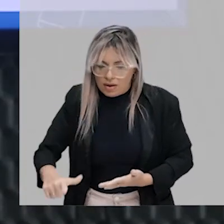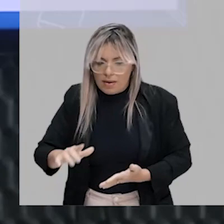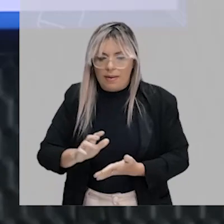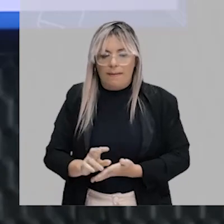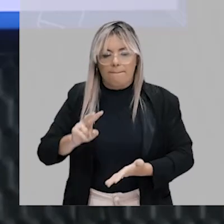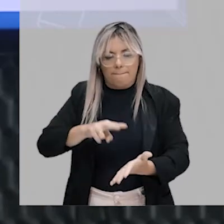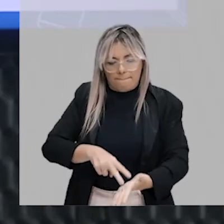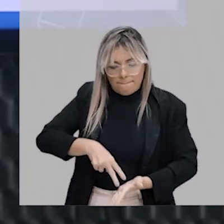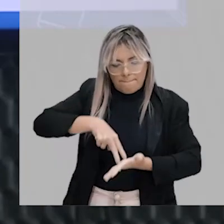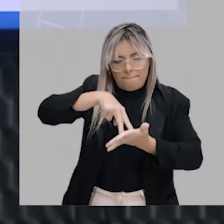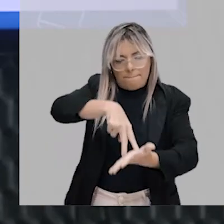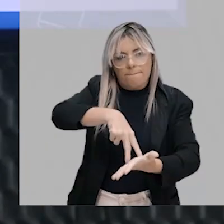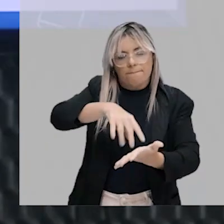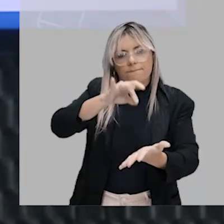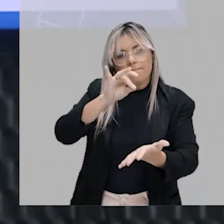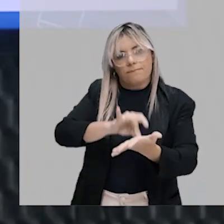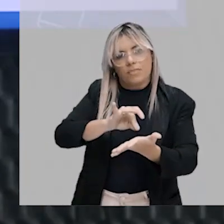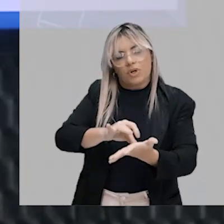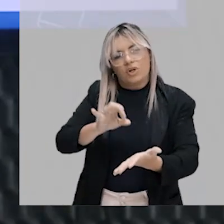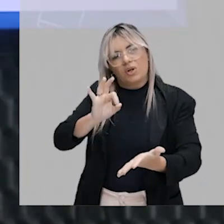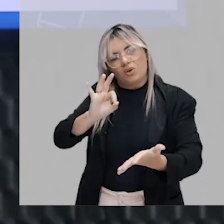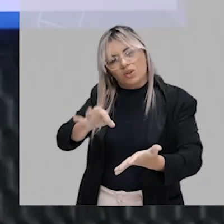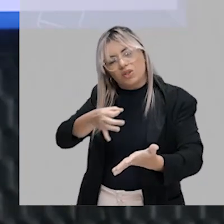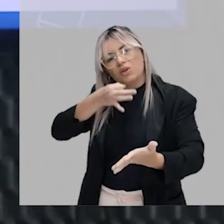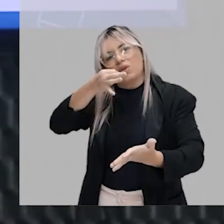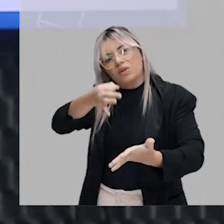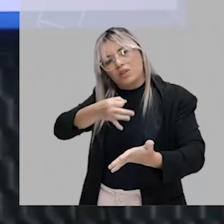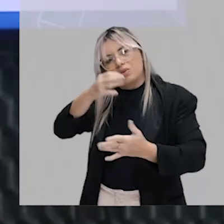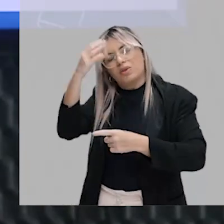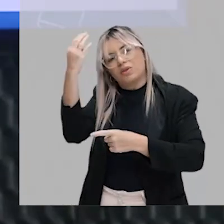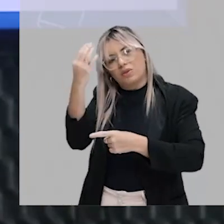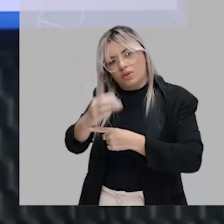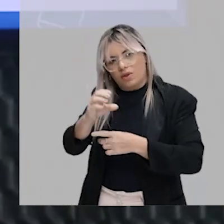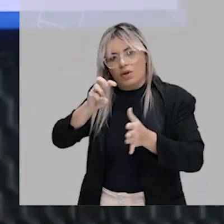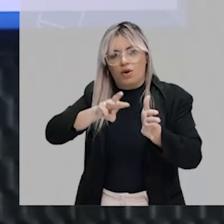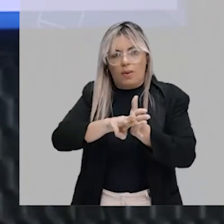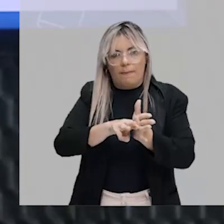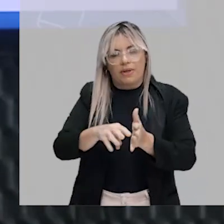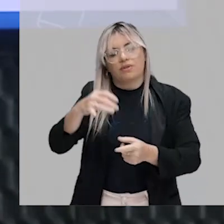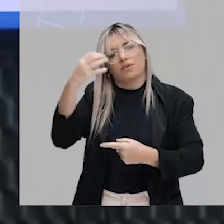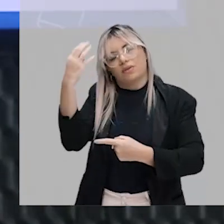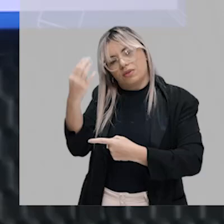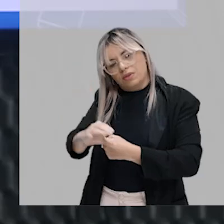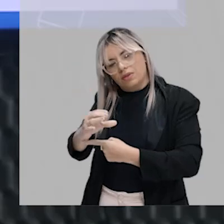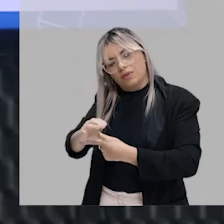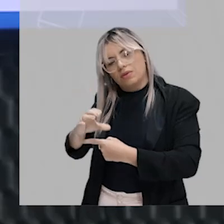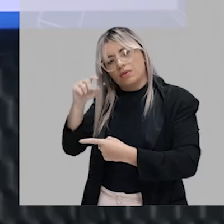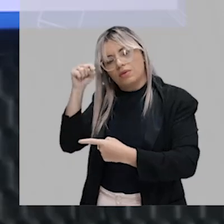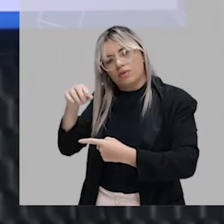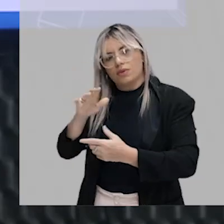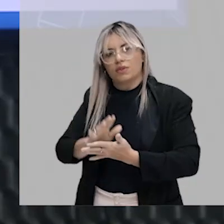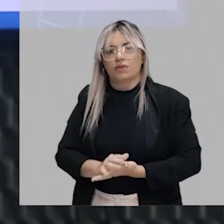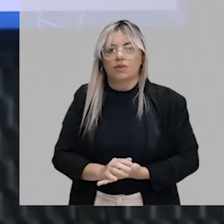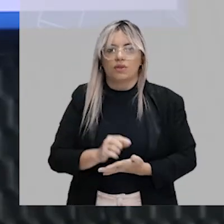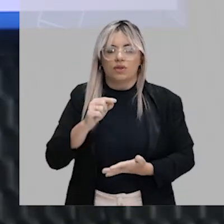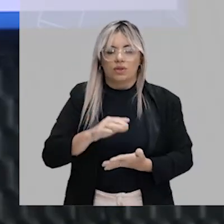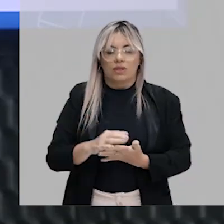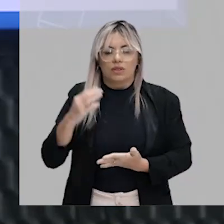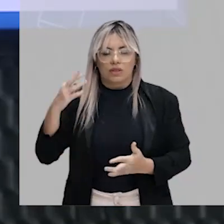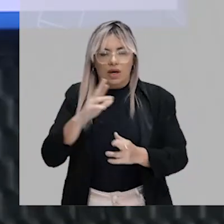na verdade, é uma defesa da ciência, é uma defesa do método científico, é uma defesa do